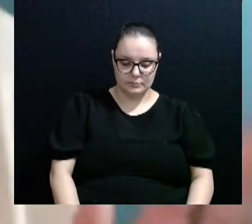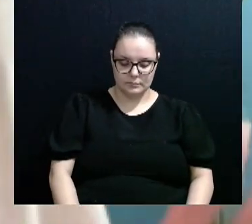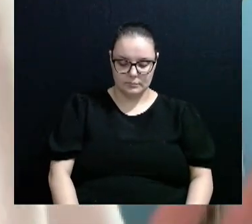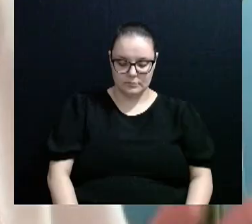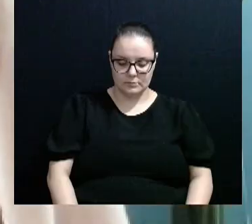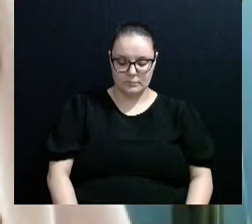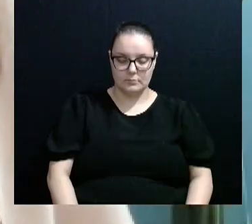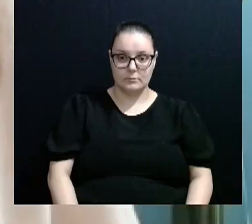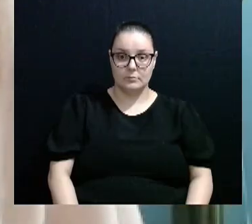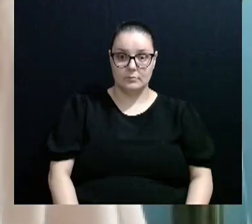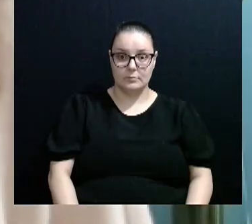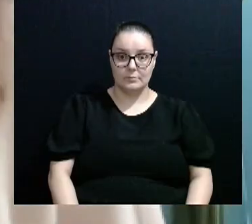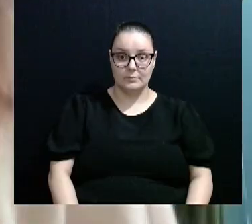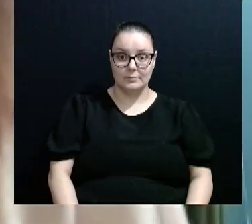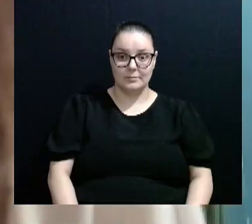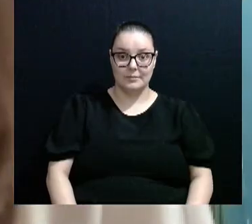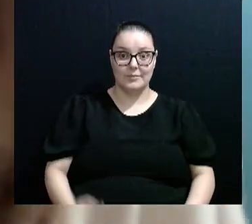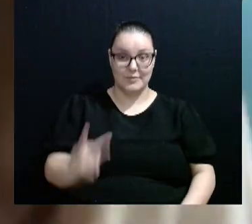segundo passo? Por favor.